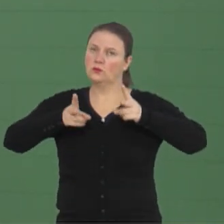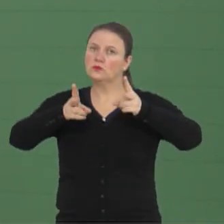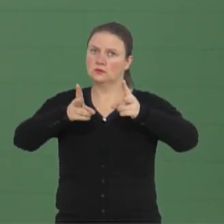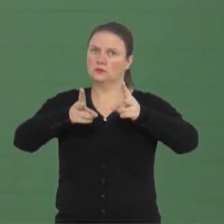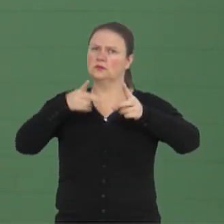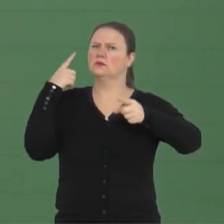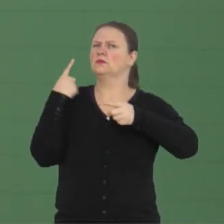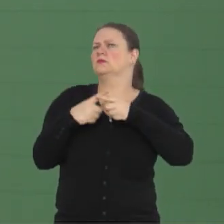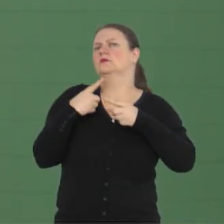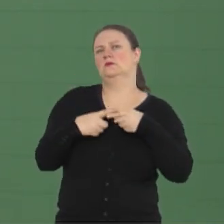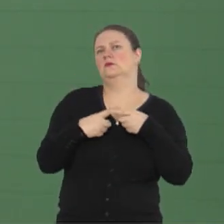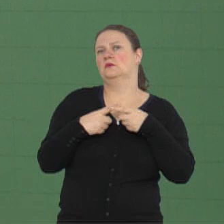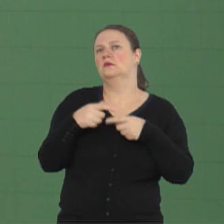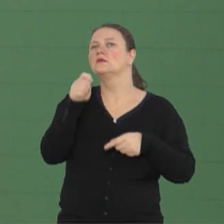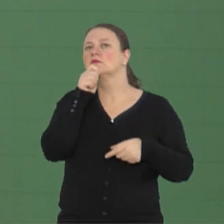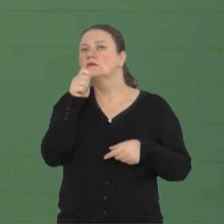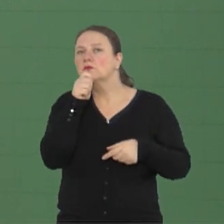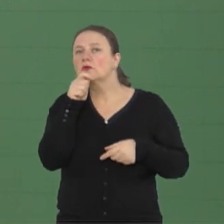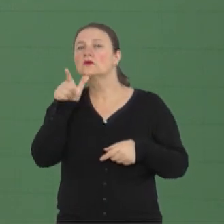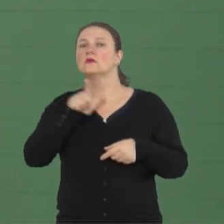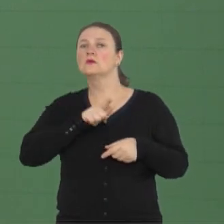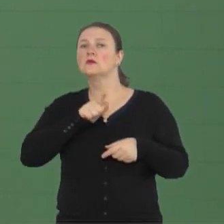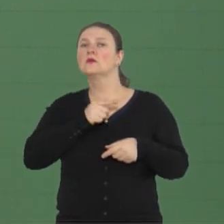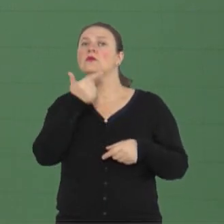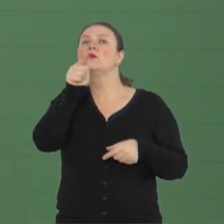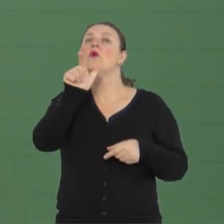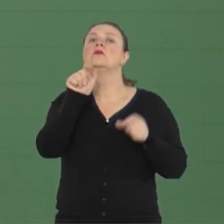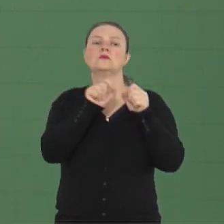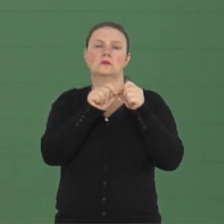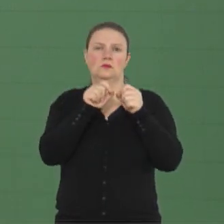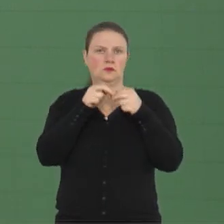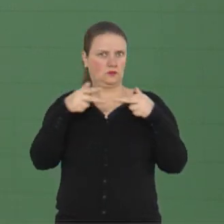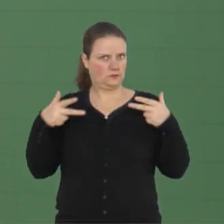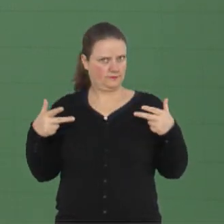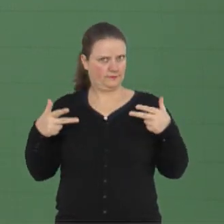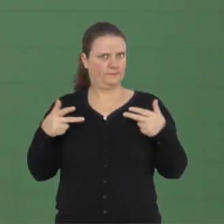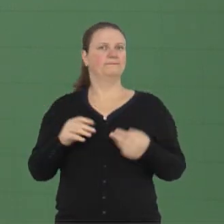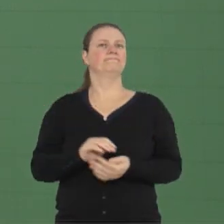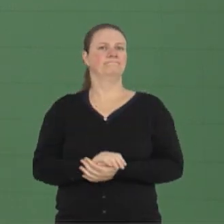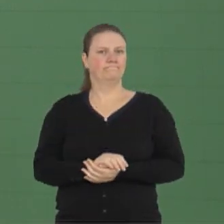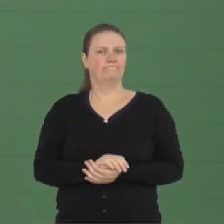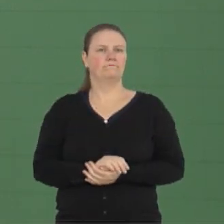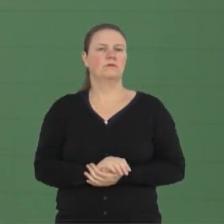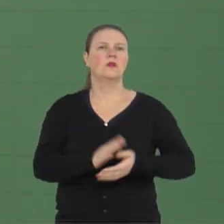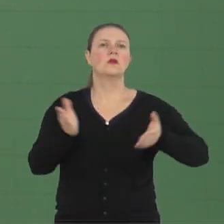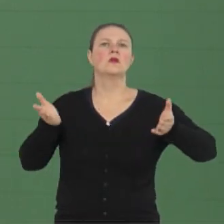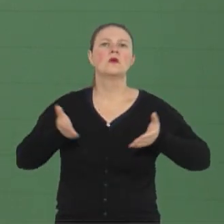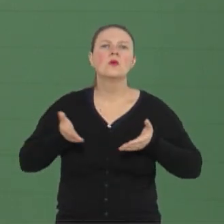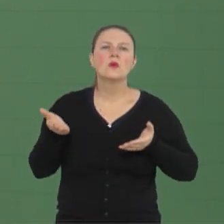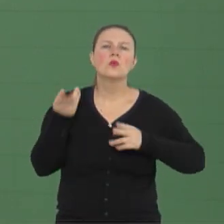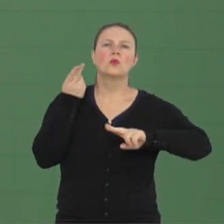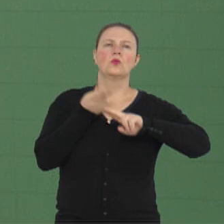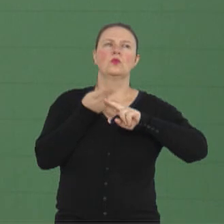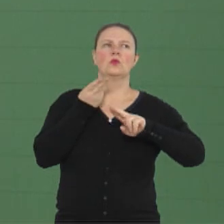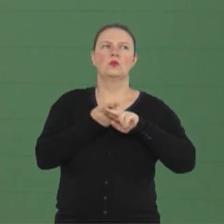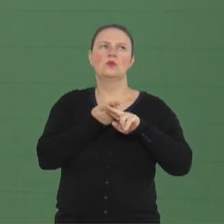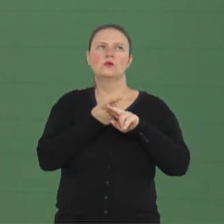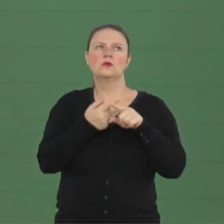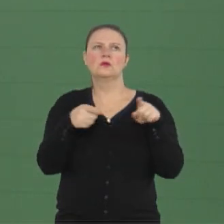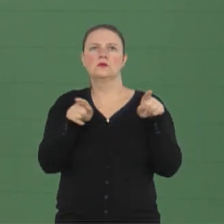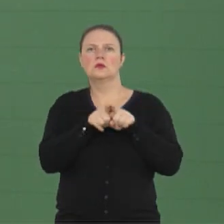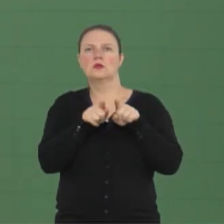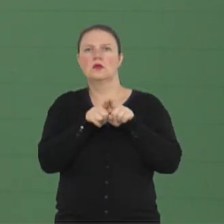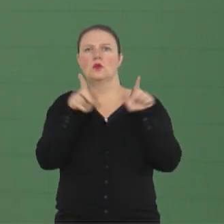expressão porque ainda existe uma operação. Desta forma, nós vamos utilizar até que